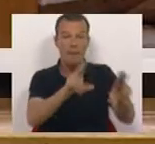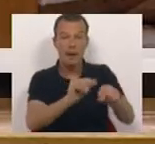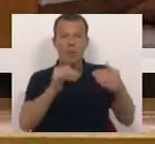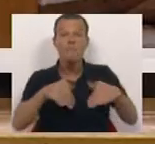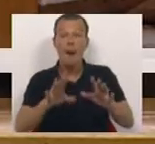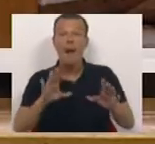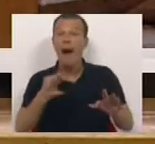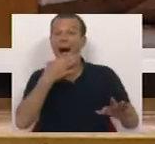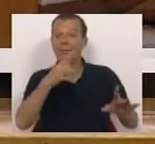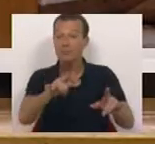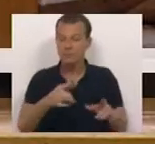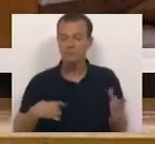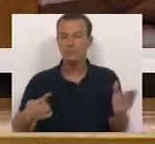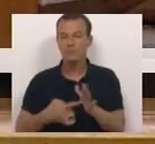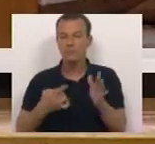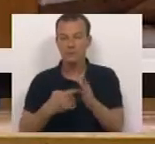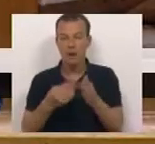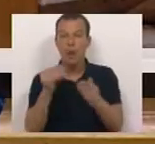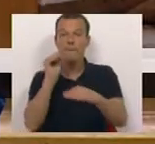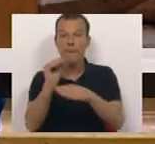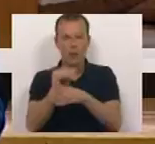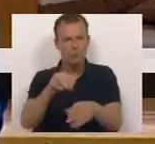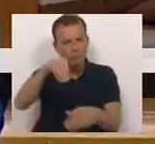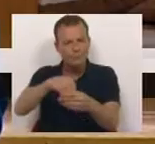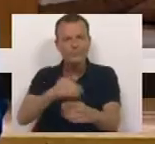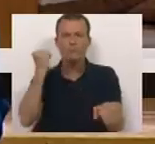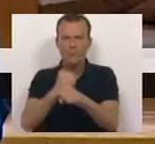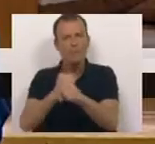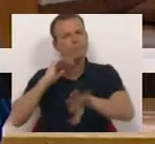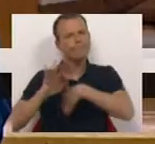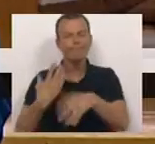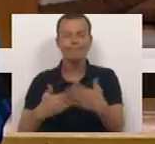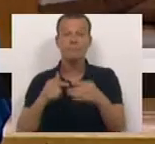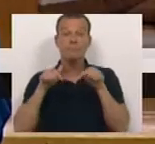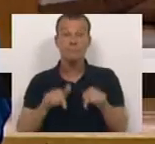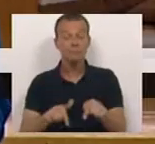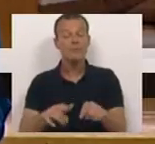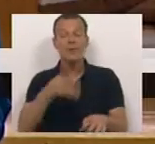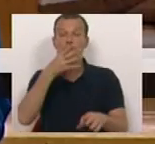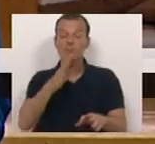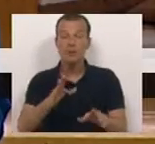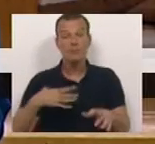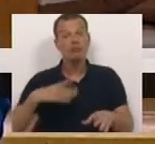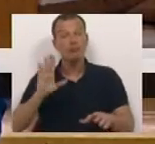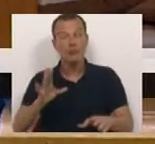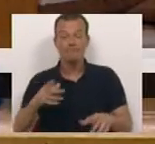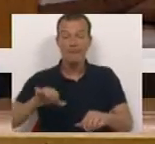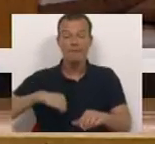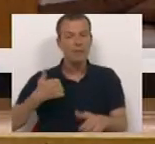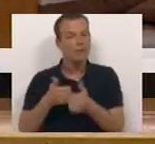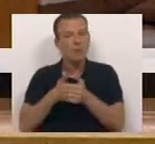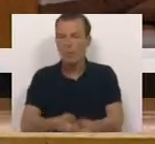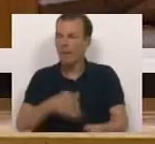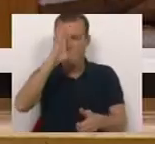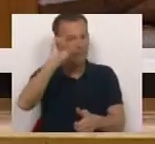mas para isso seria necessário manter o banco na esfera pública. Por isso mesmo, e já o afirmamos, os Verdes não acompanham o